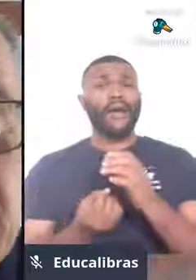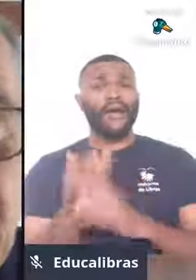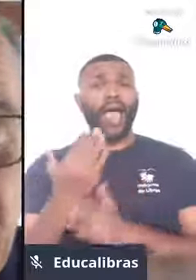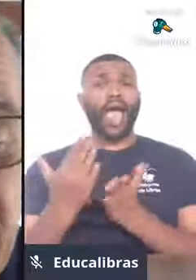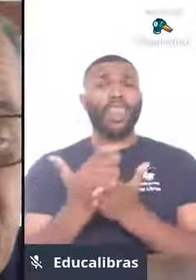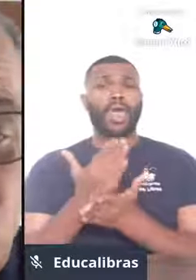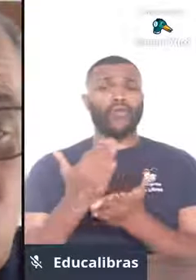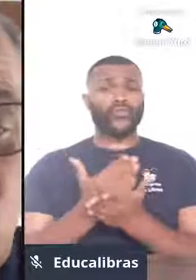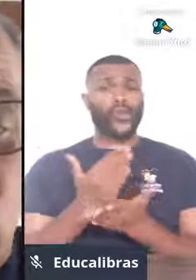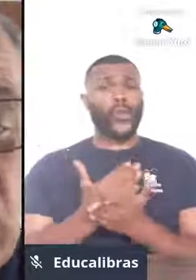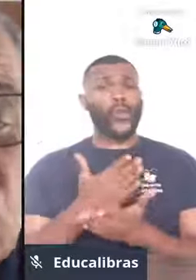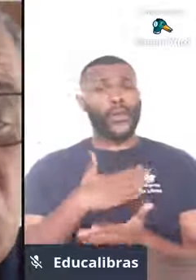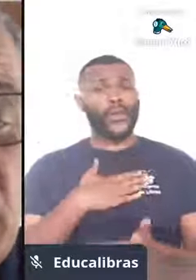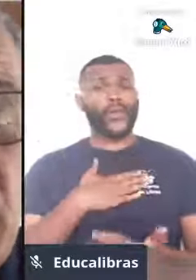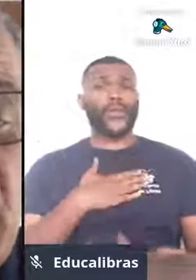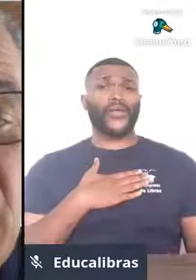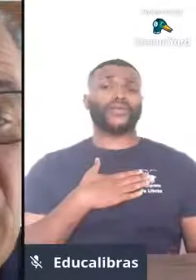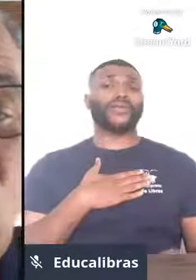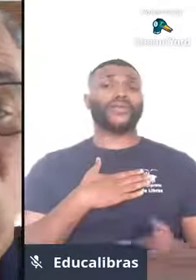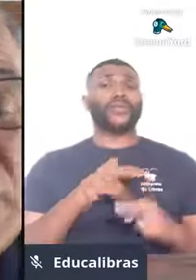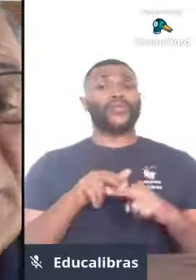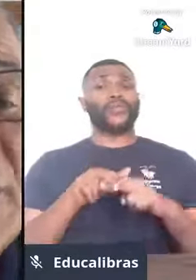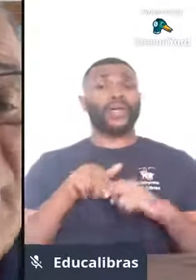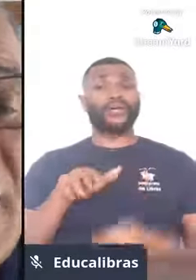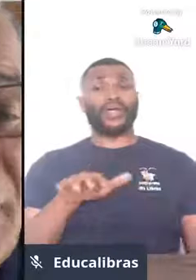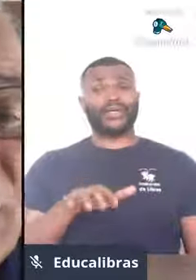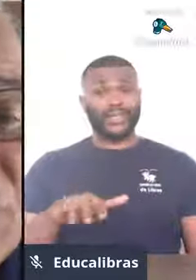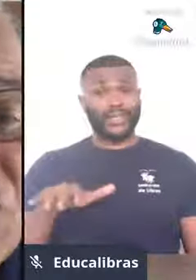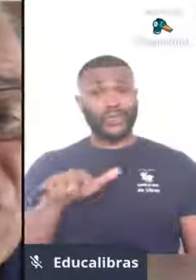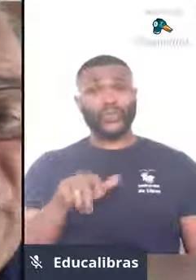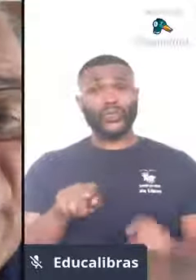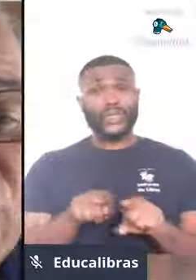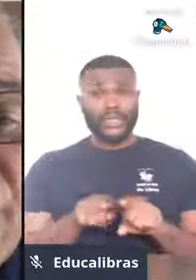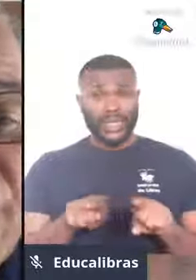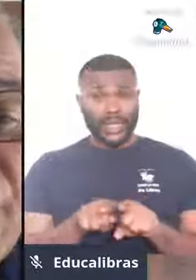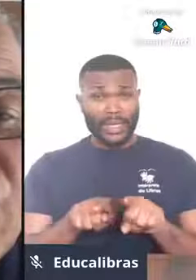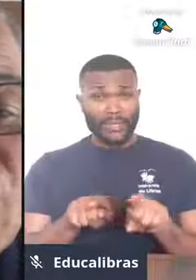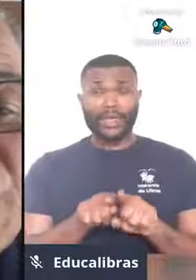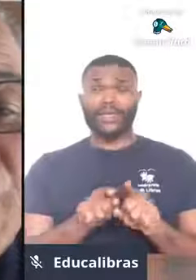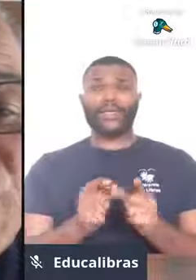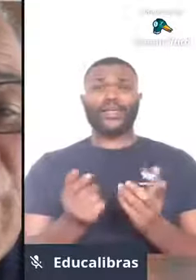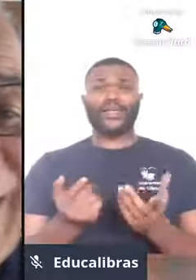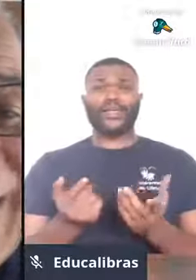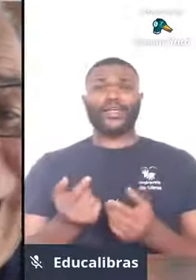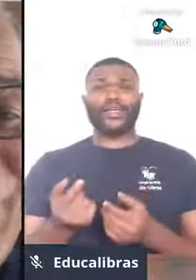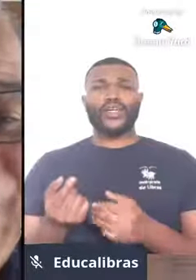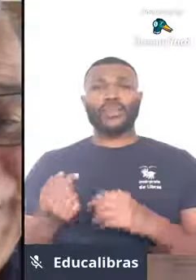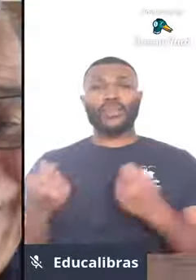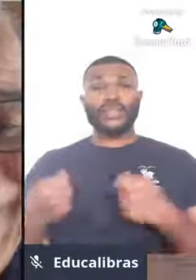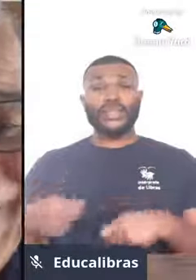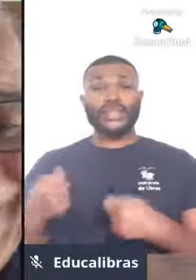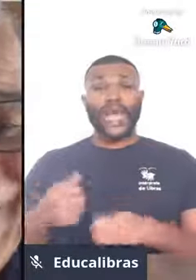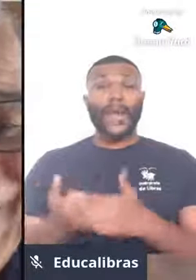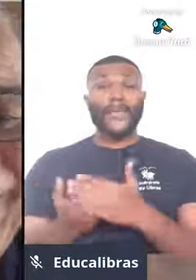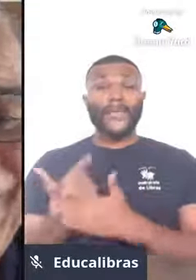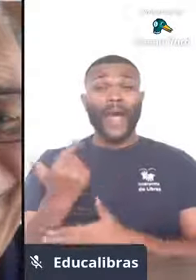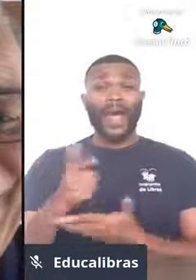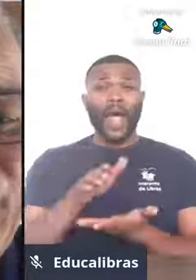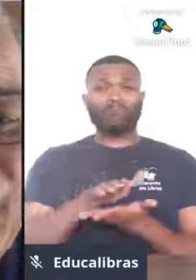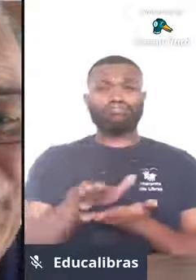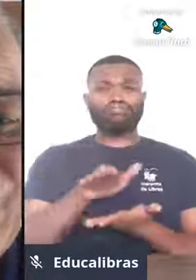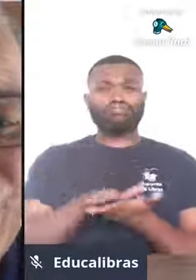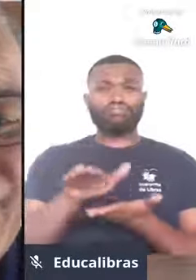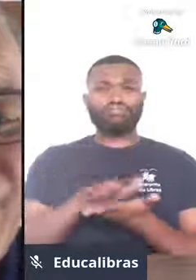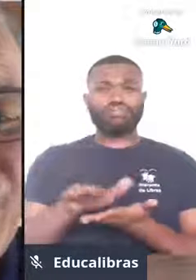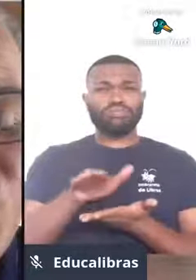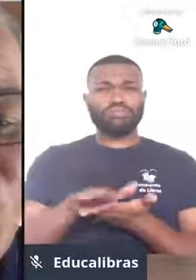Mas, com tudo isso, inclui-se também a falta de dinheiro, que nós precisamos pagar a gráfica e para